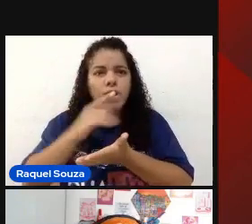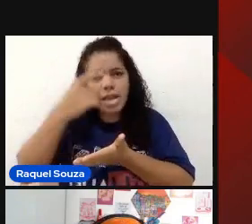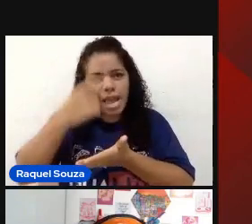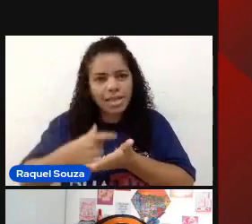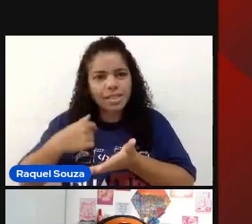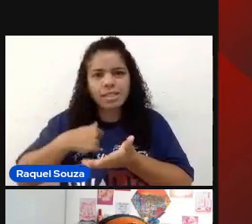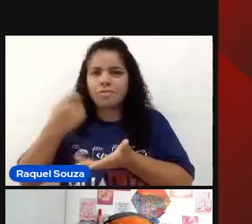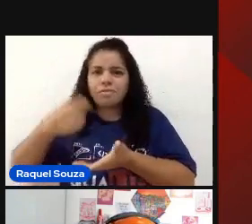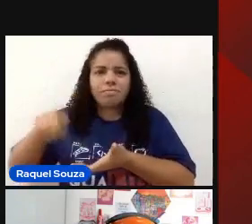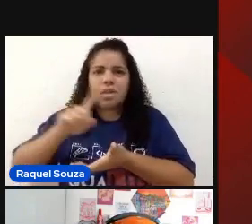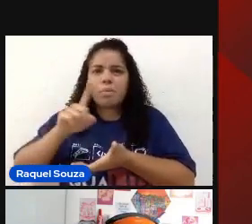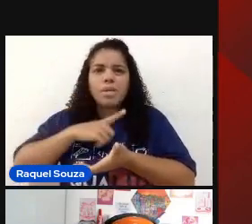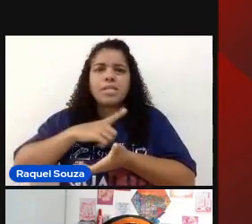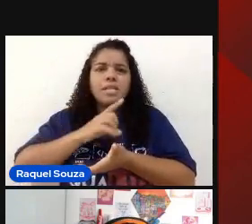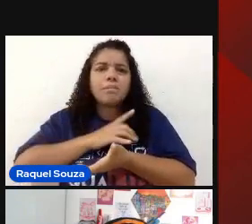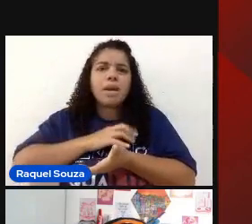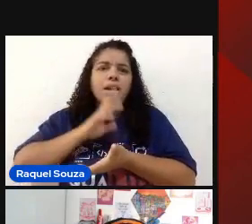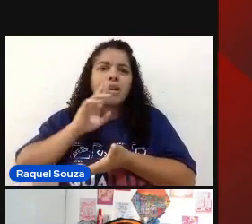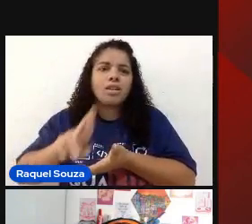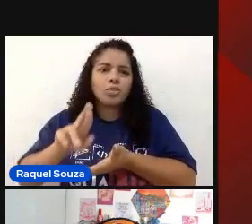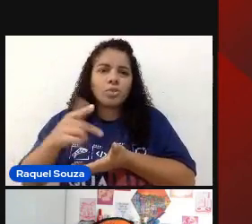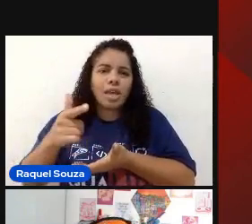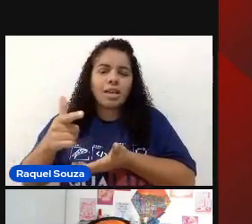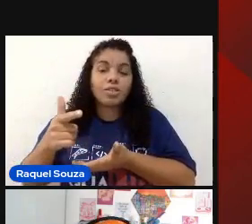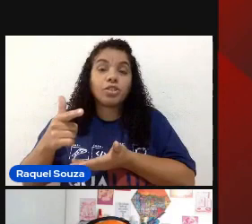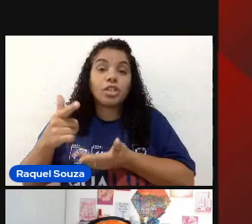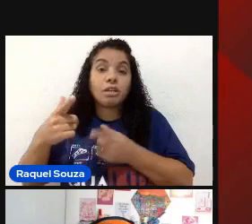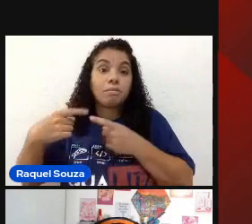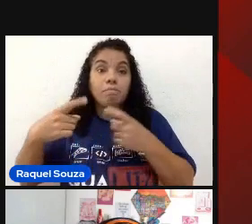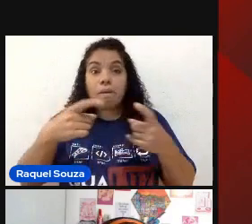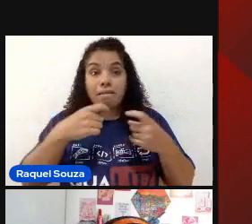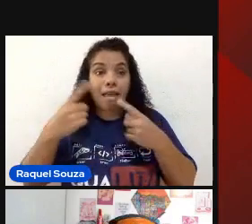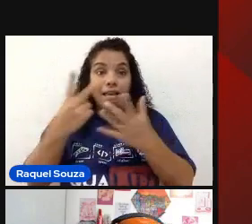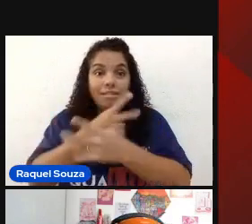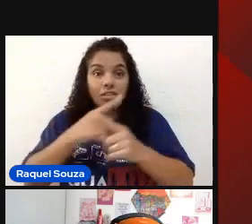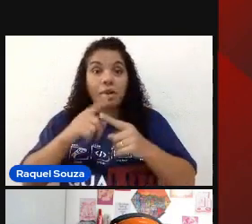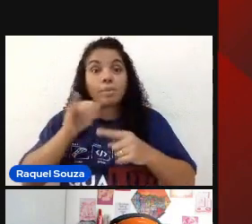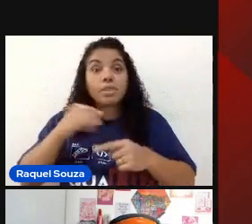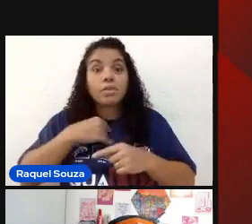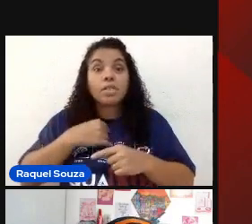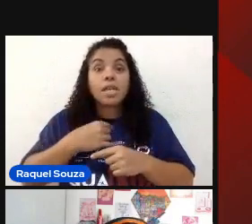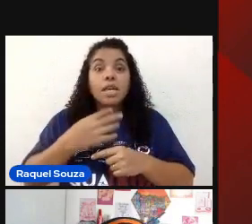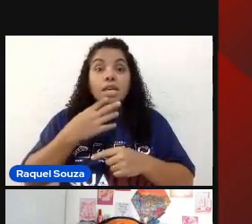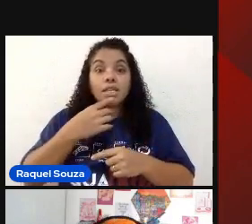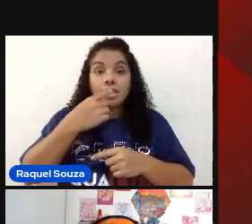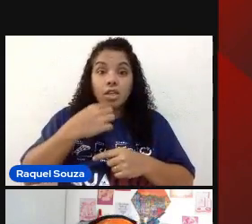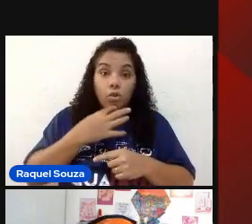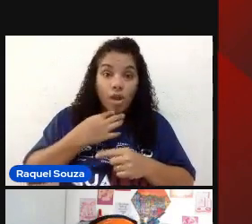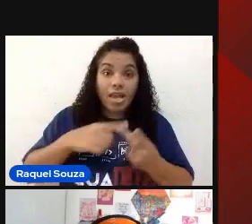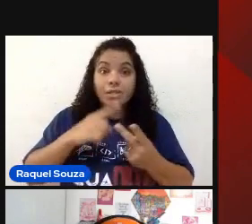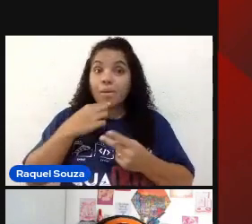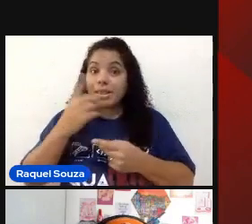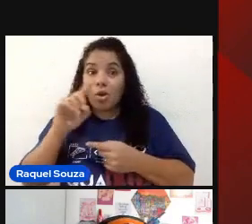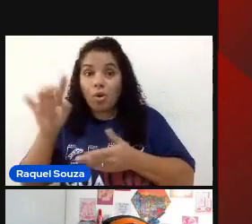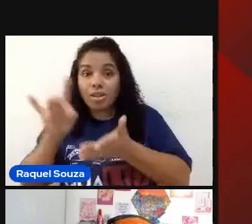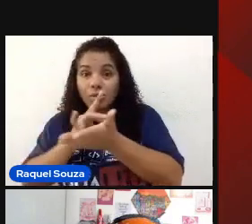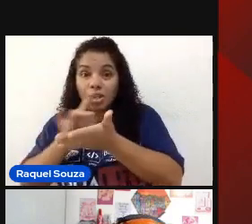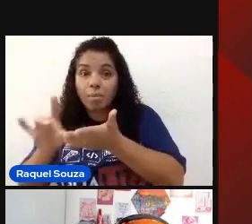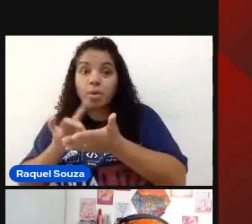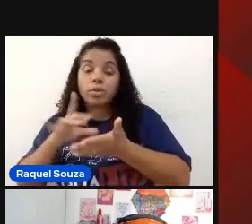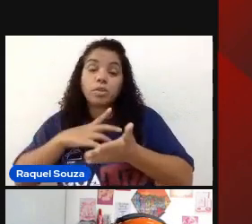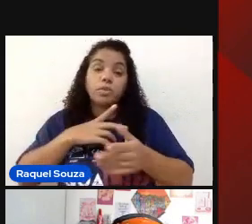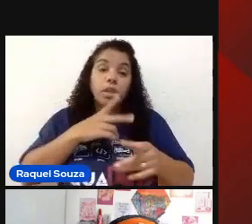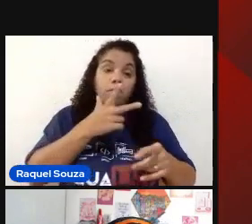precisa temer o resultado sem batalhas. Se você se conhece, mas não conhece o inimigo, para cada vitória ganha, você sofrerá também